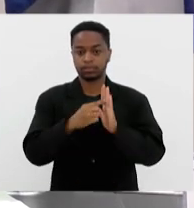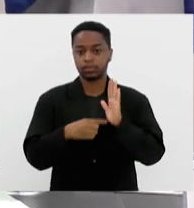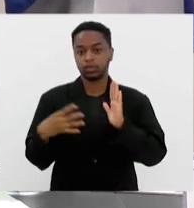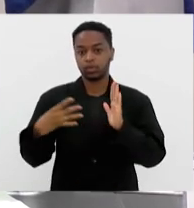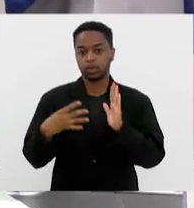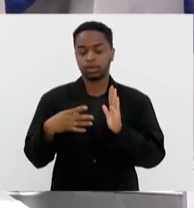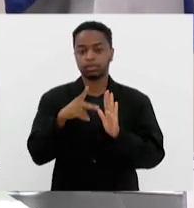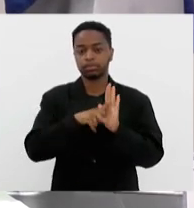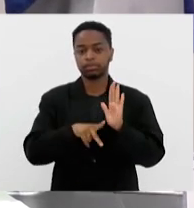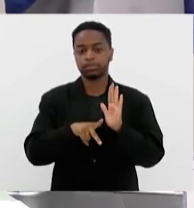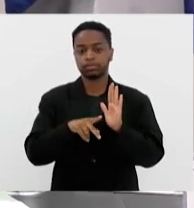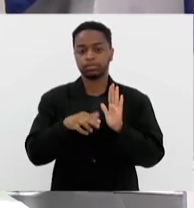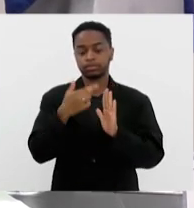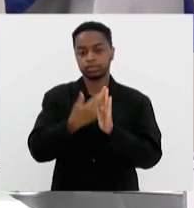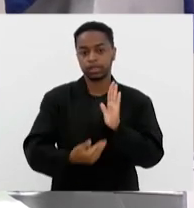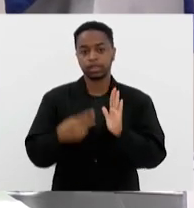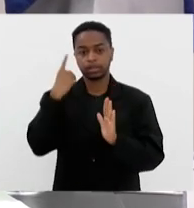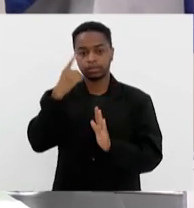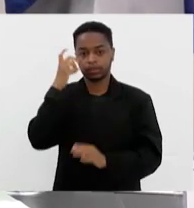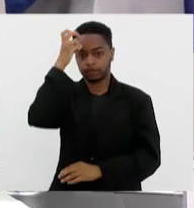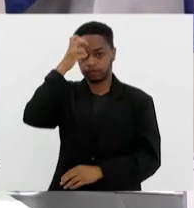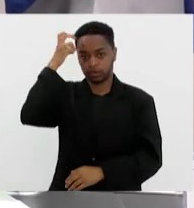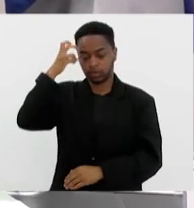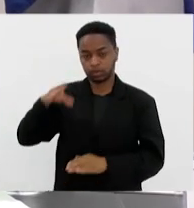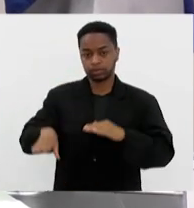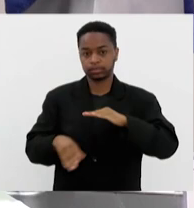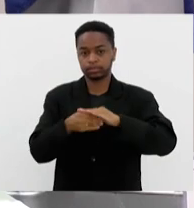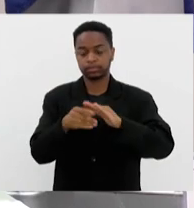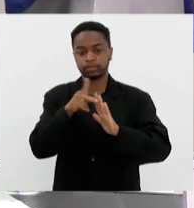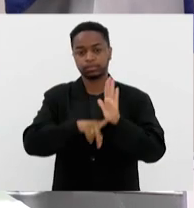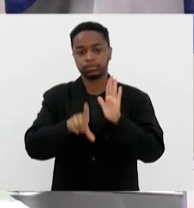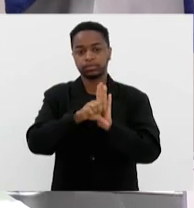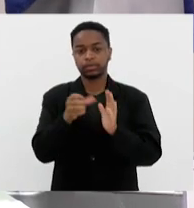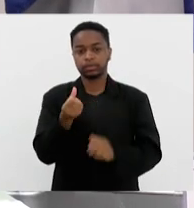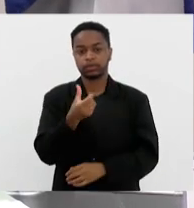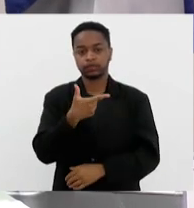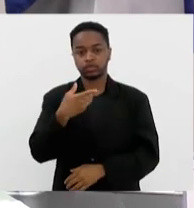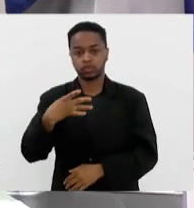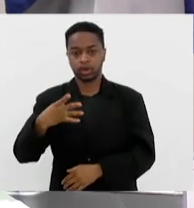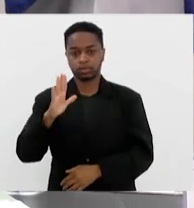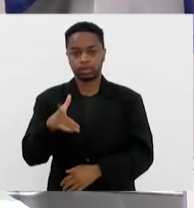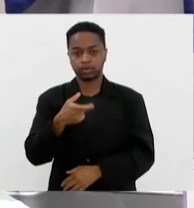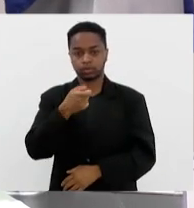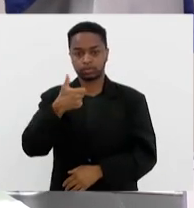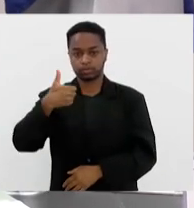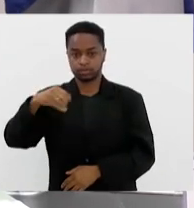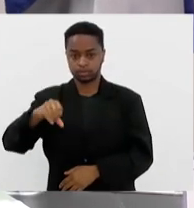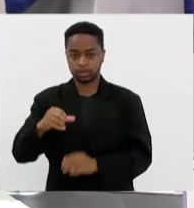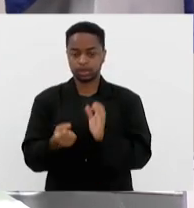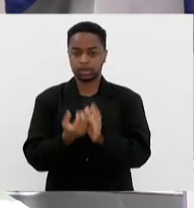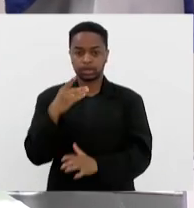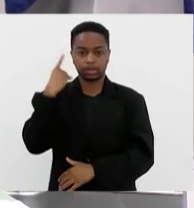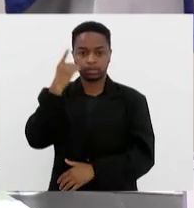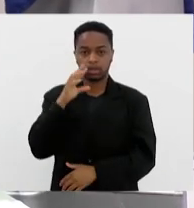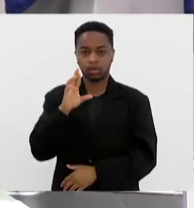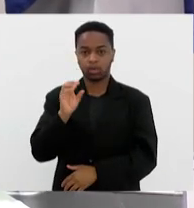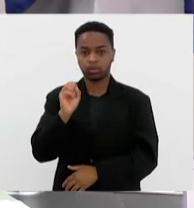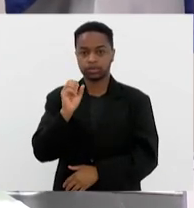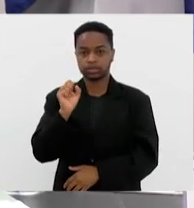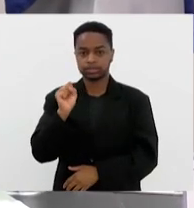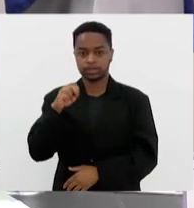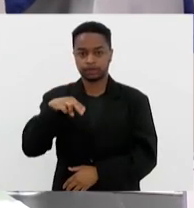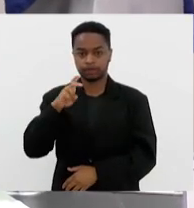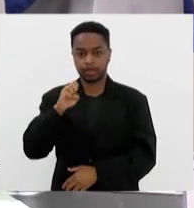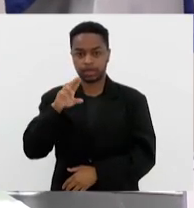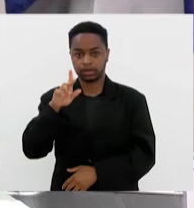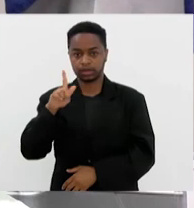pauta, projeto de relatoria da deputada Verônica Lima, emenda de plenário ao projeto de lei 624 de 2019, de autoria do deputado Rosenberg Reis, que